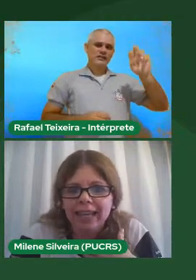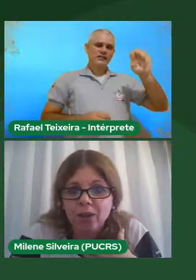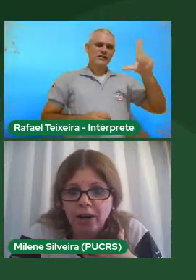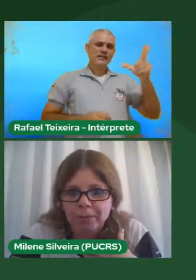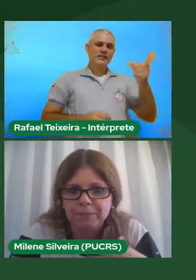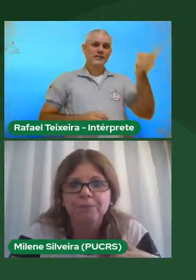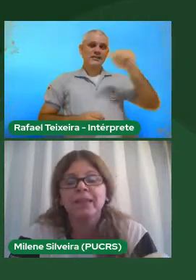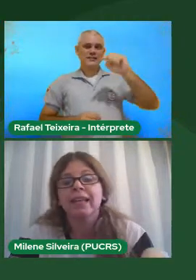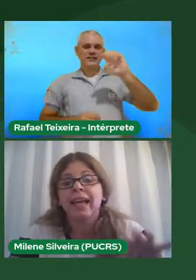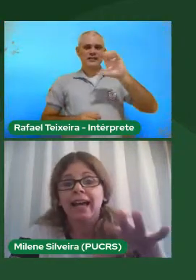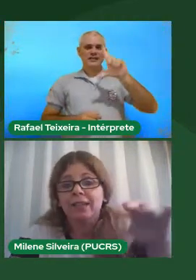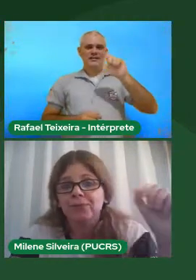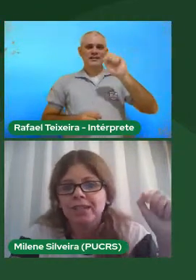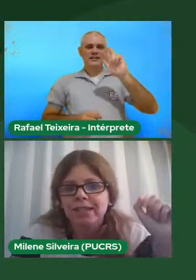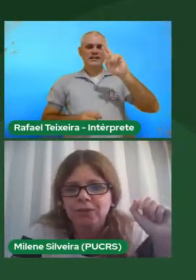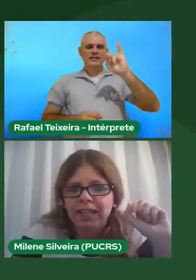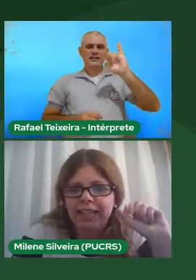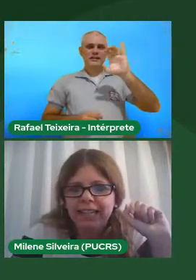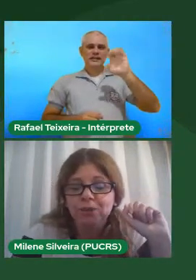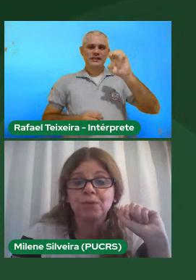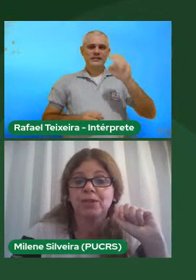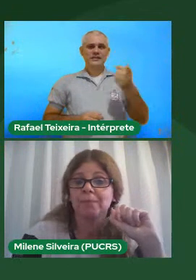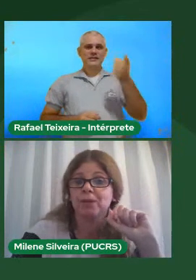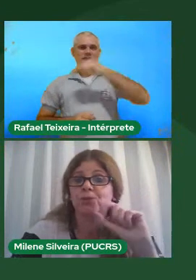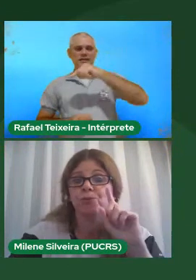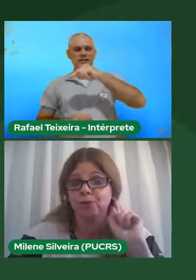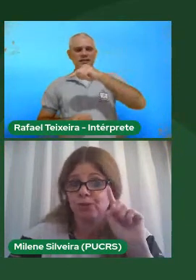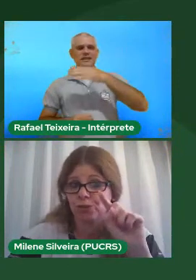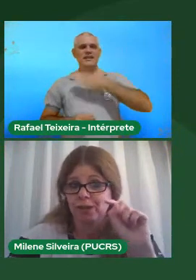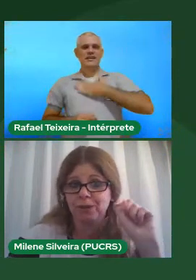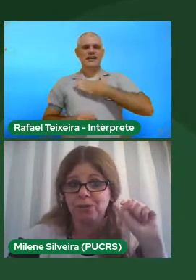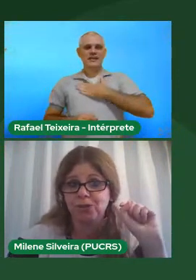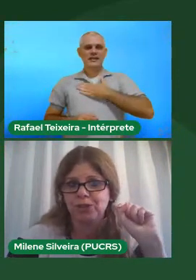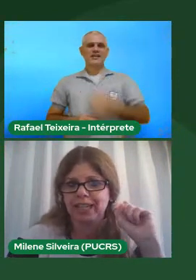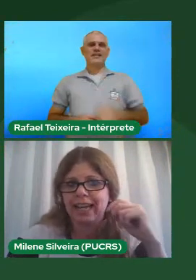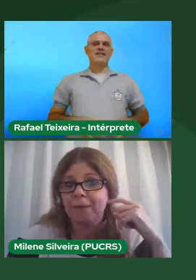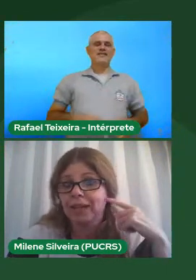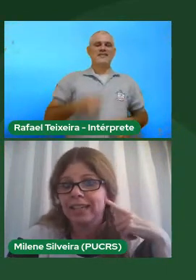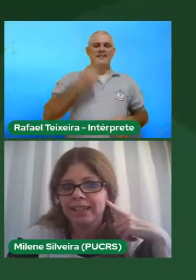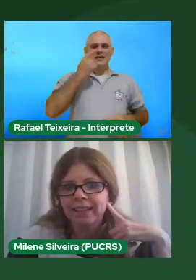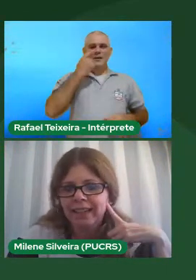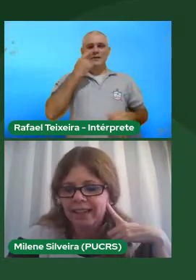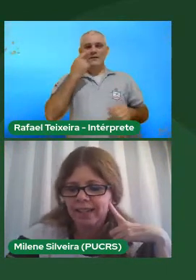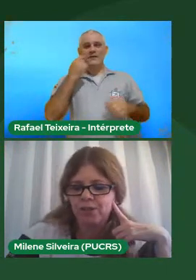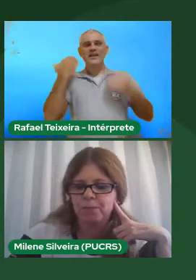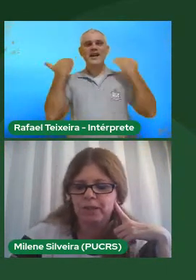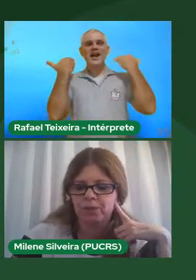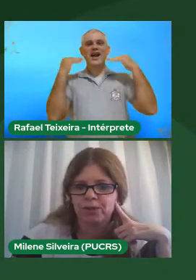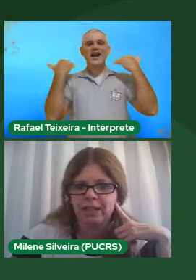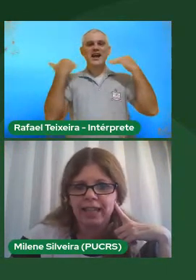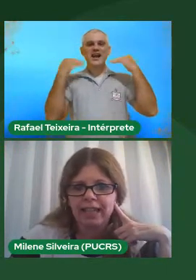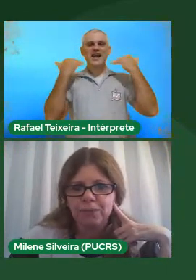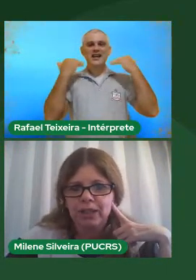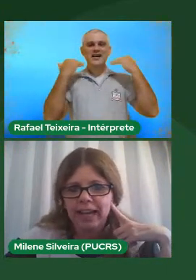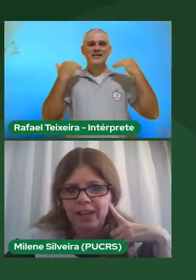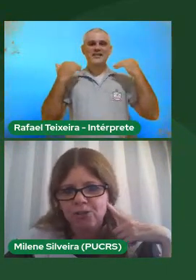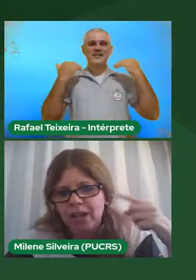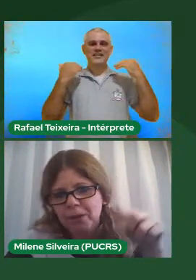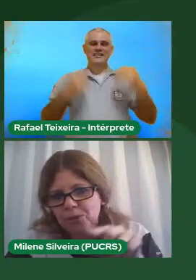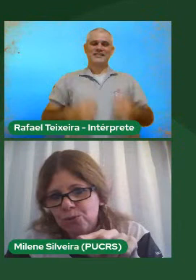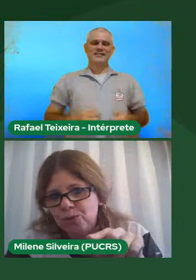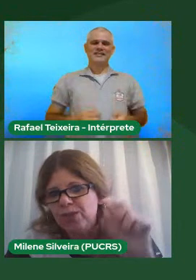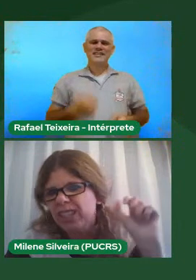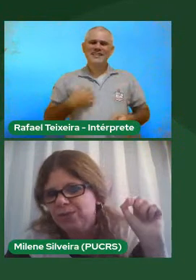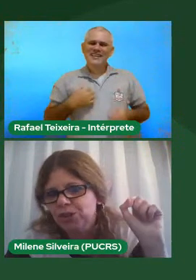estou enorme. A definição dele ali é que com meus cabelos curtos, eu tinha o cabelo curtinho naquela época, e grandes brincos. Tentei aqui botar eu